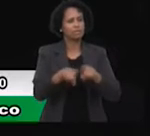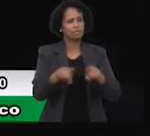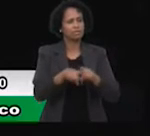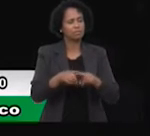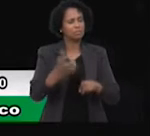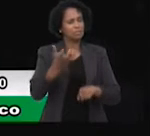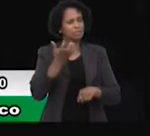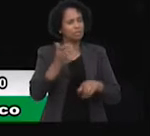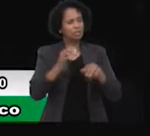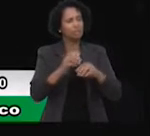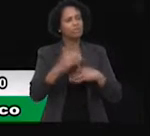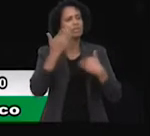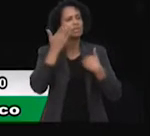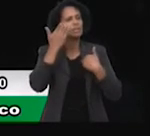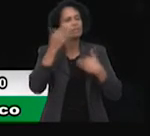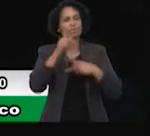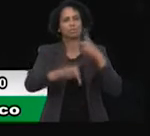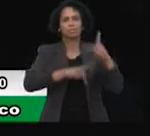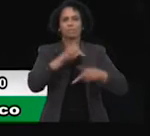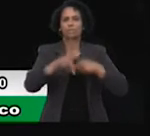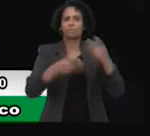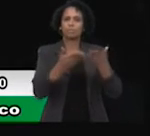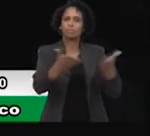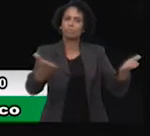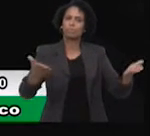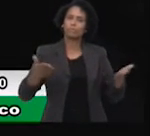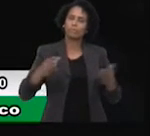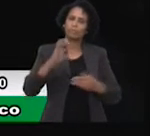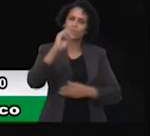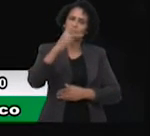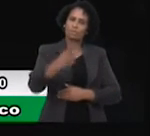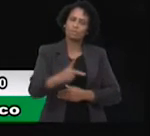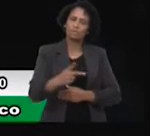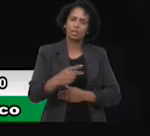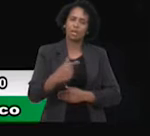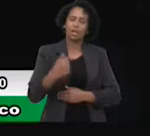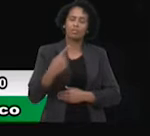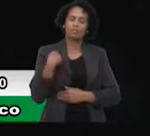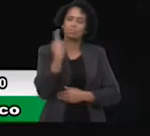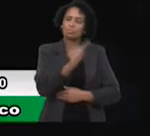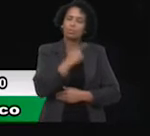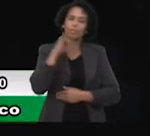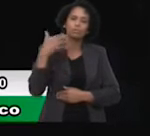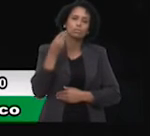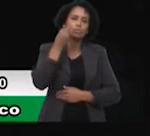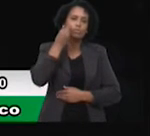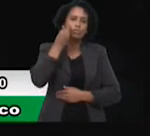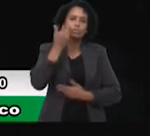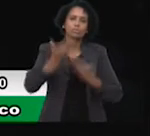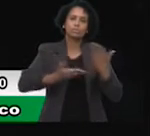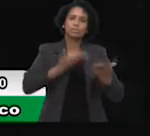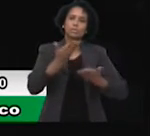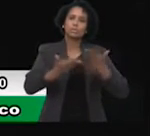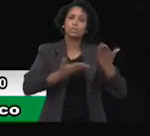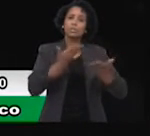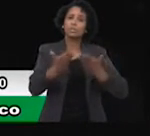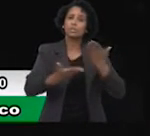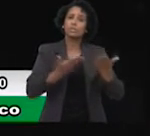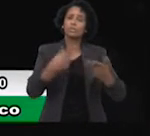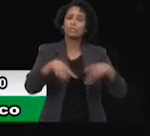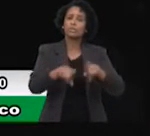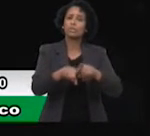Agradecer à população de Osasco por nos dar essa oportunidade de servir. Eu sempre, nas minhas falas, sempre fiz questão de dizer que eu estava